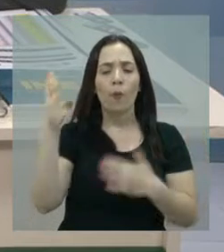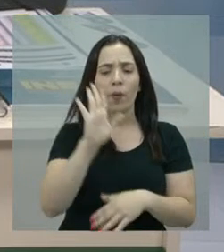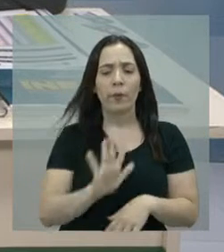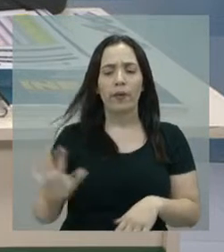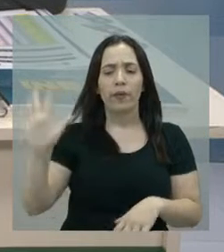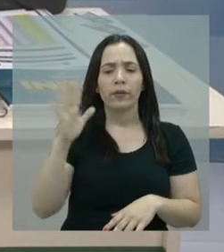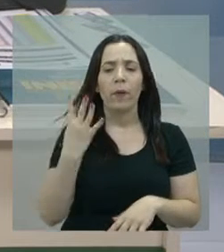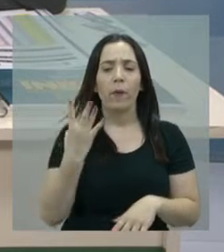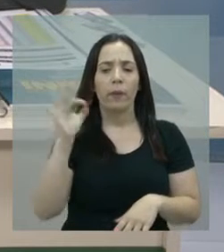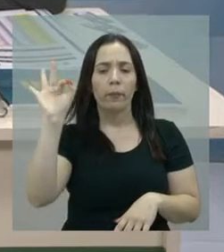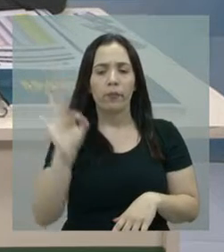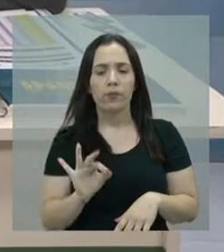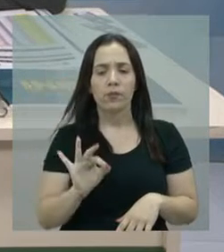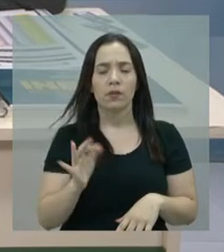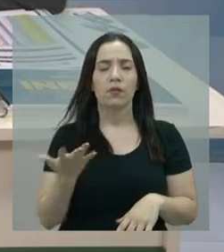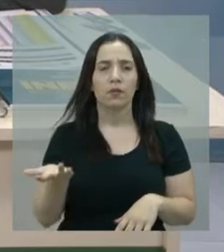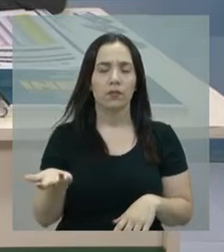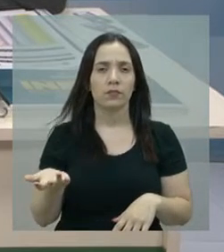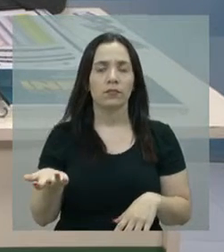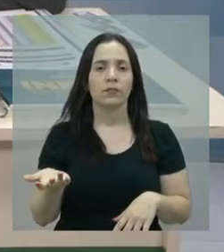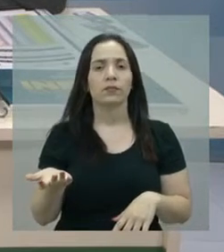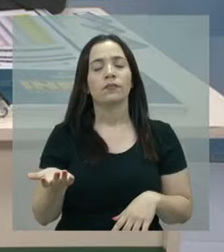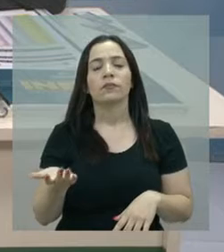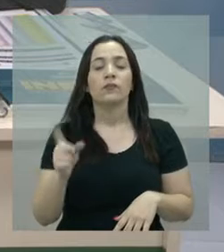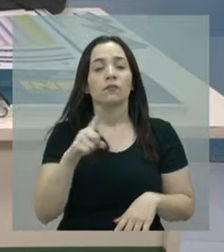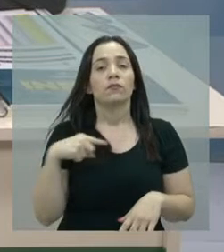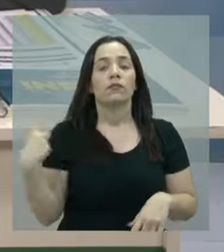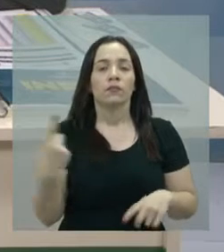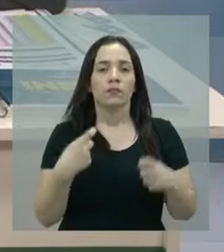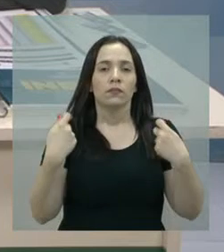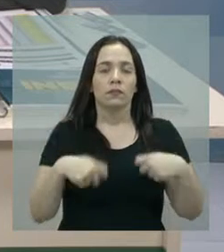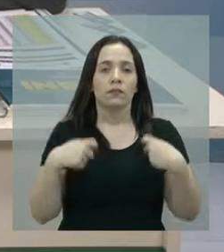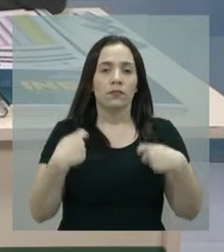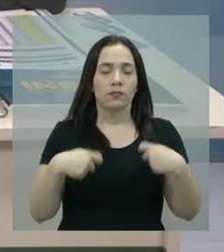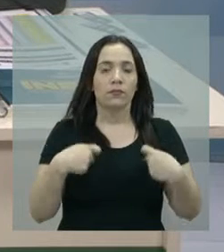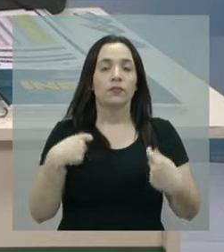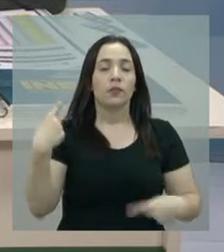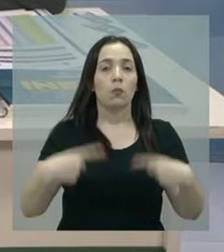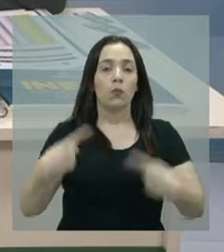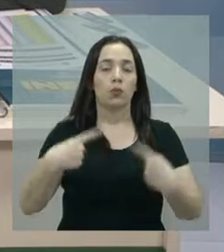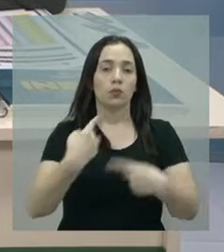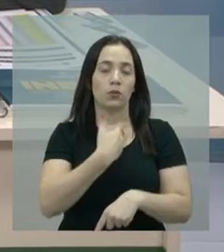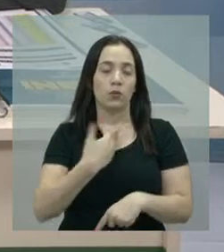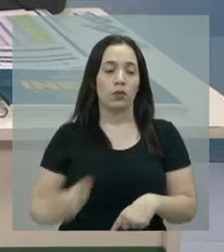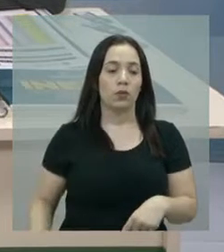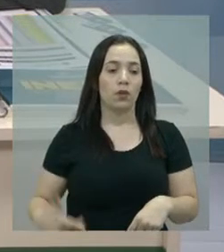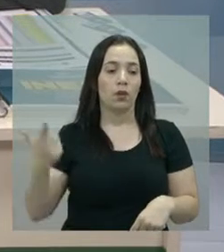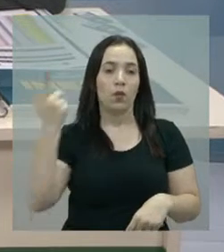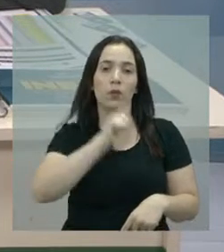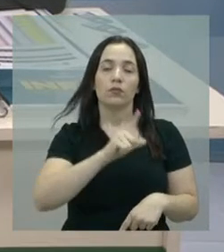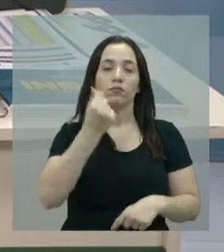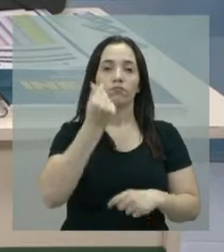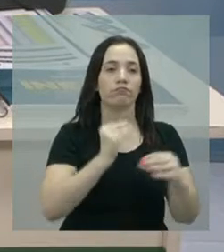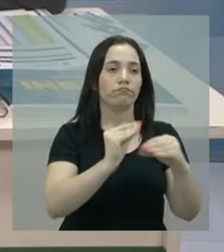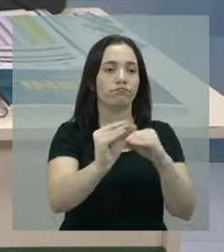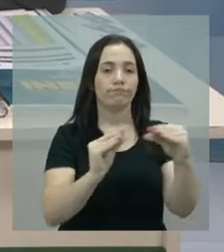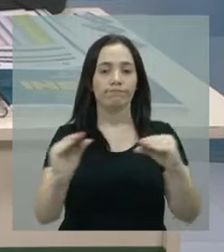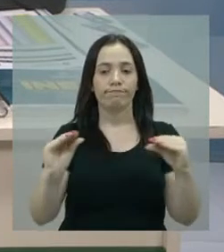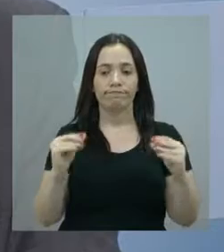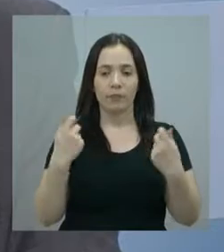de 4%. Né? Nós precisamos de políticas que distribuam melhor a renda. E